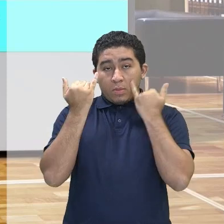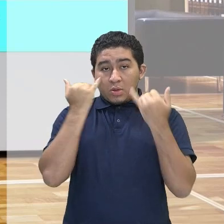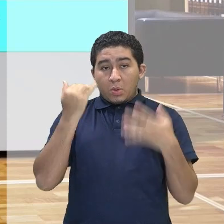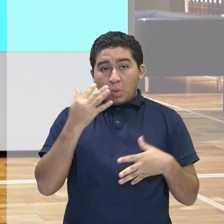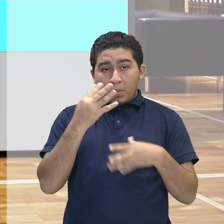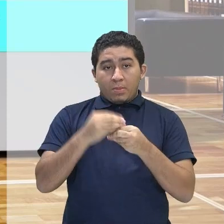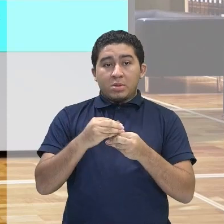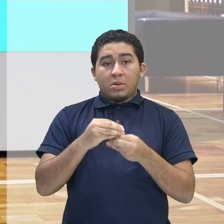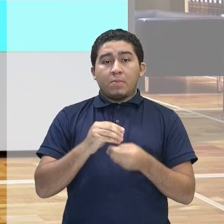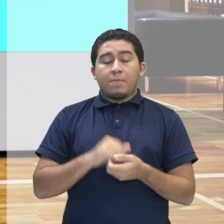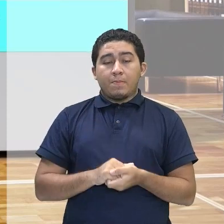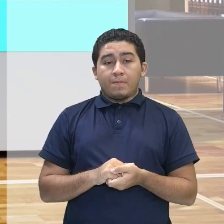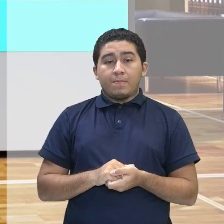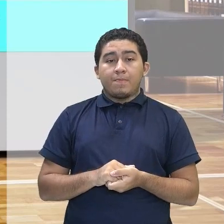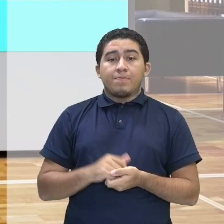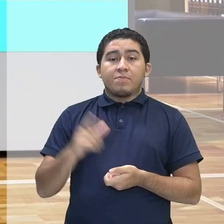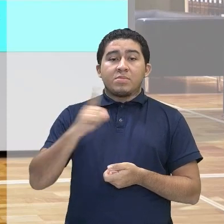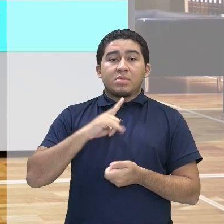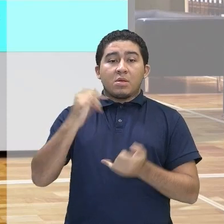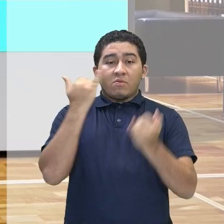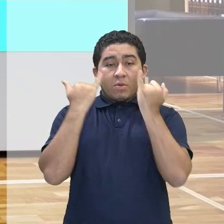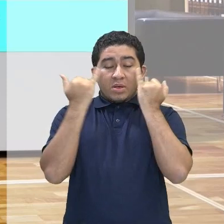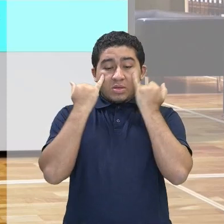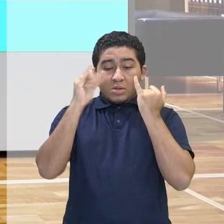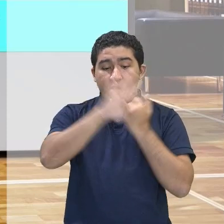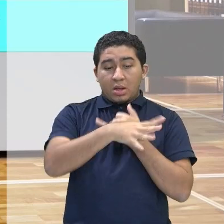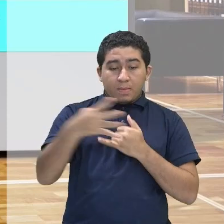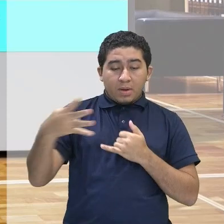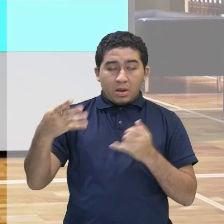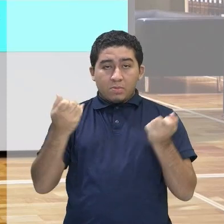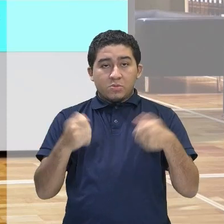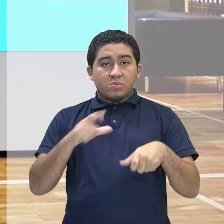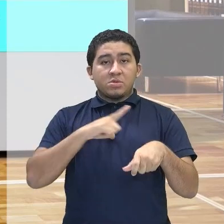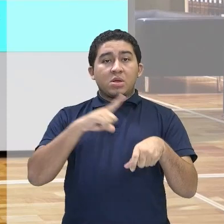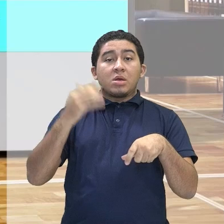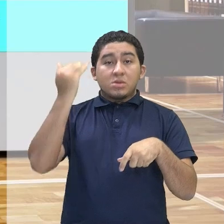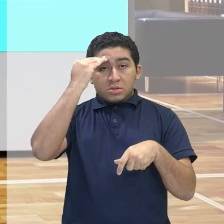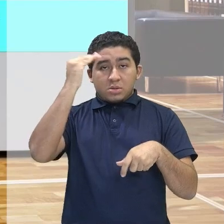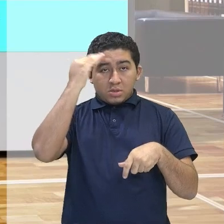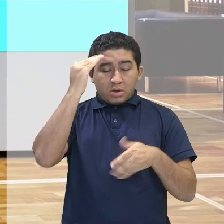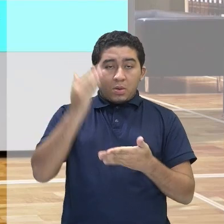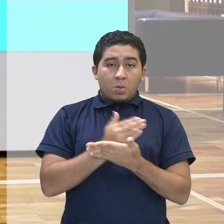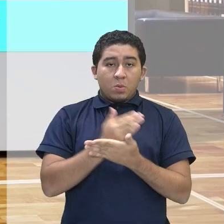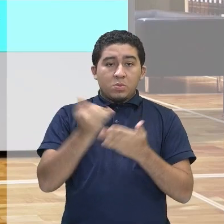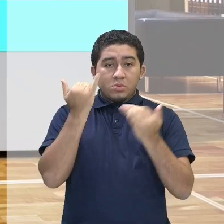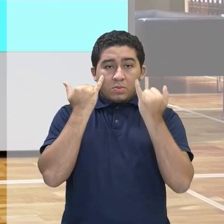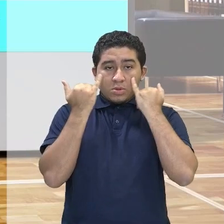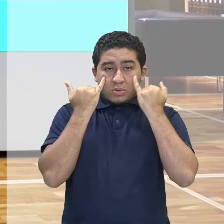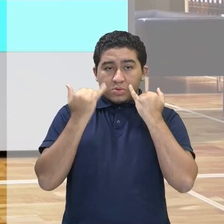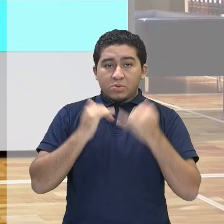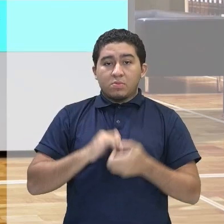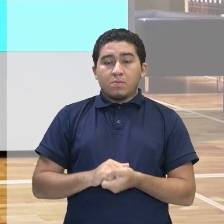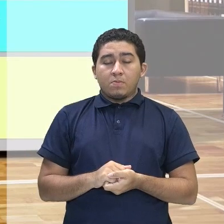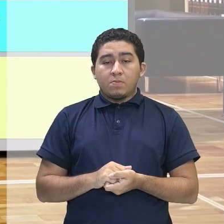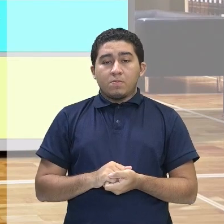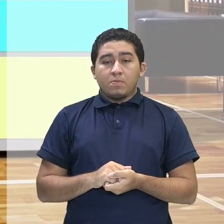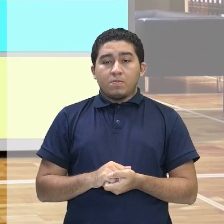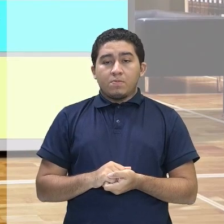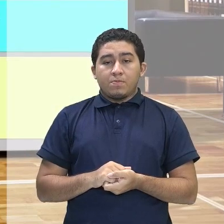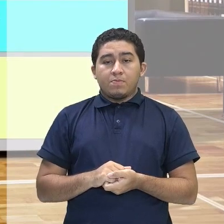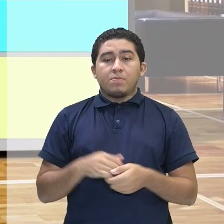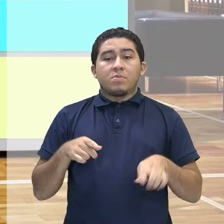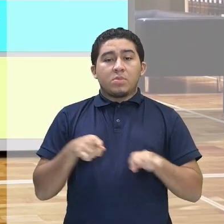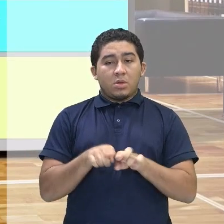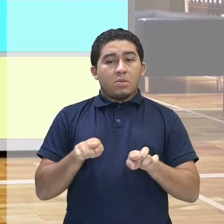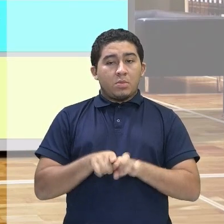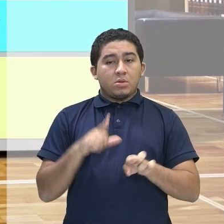as informações, né, na tabela, você também consegue, né, tirar as ideias principais de lá. Vimos ainda uma